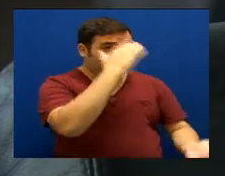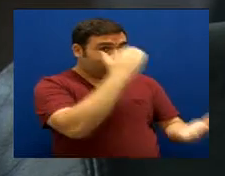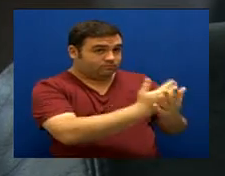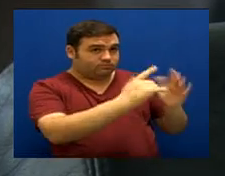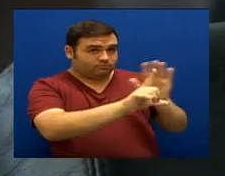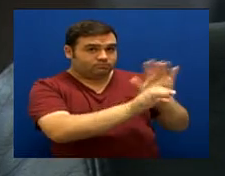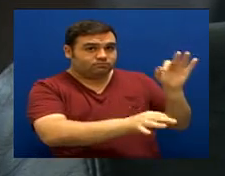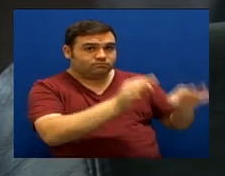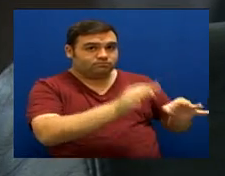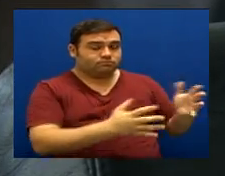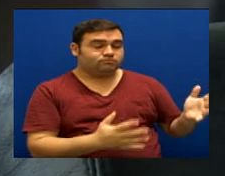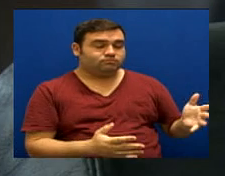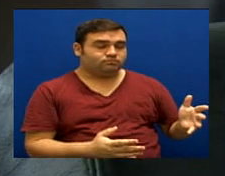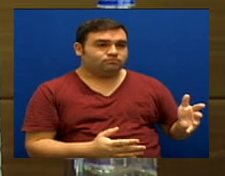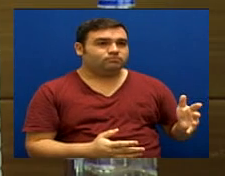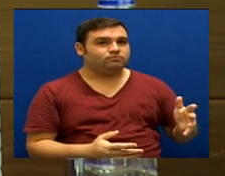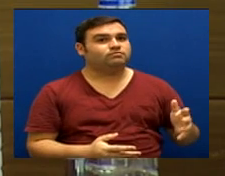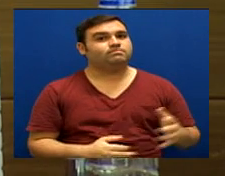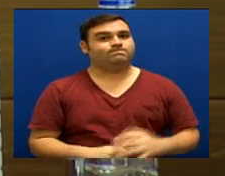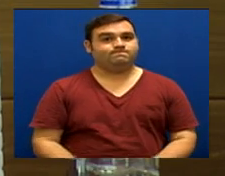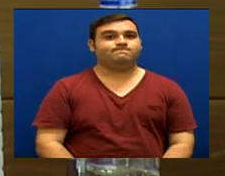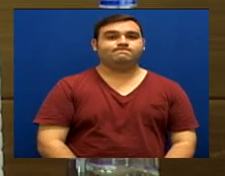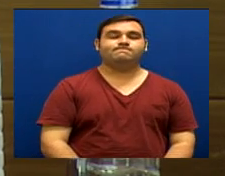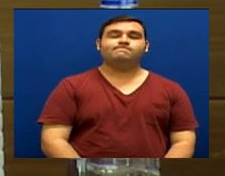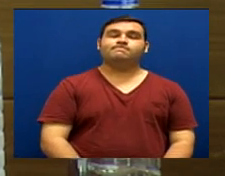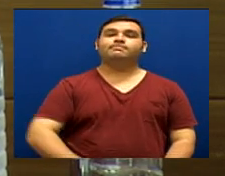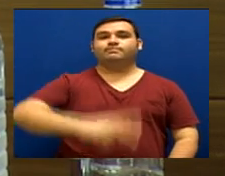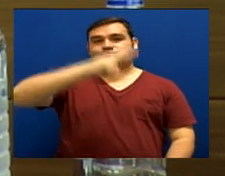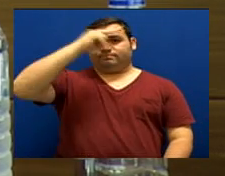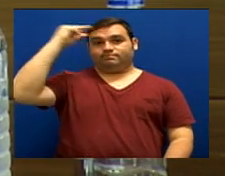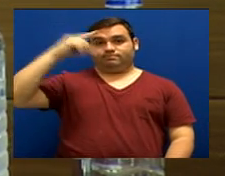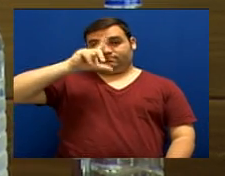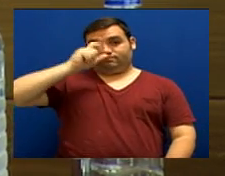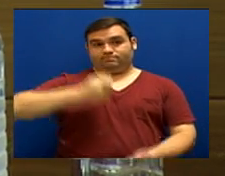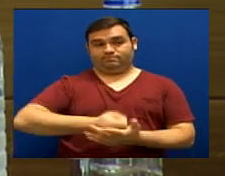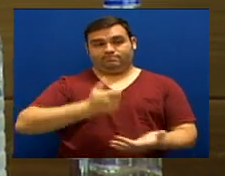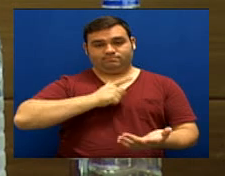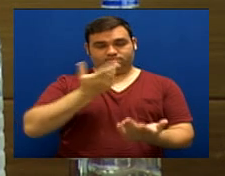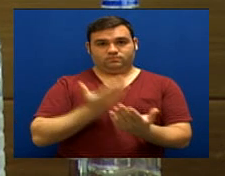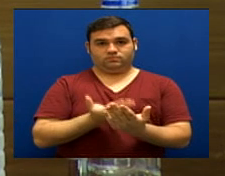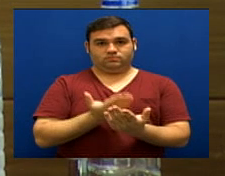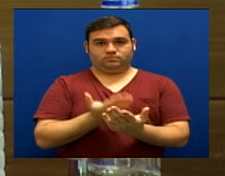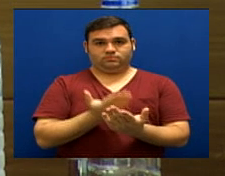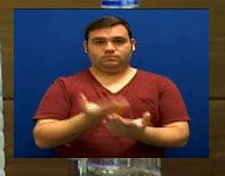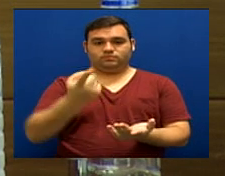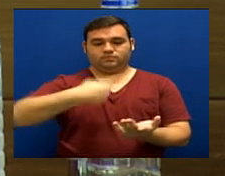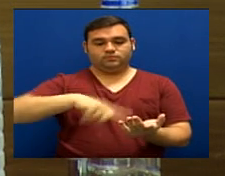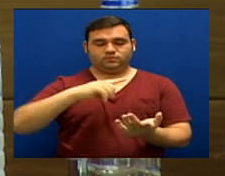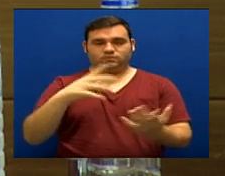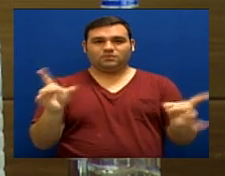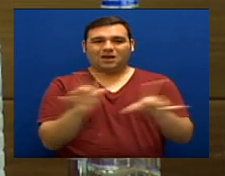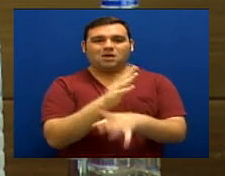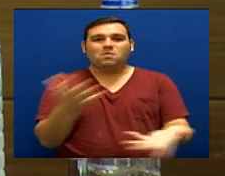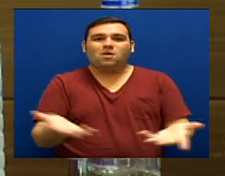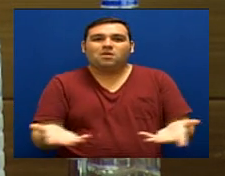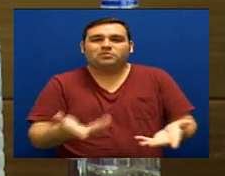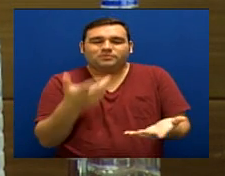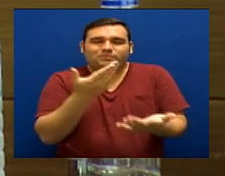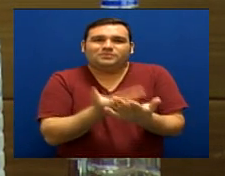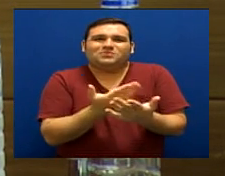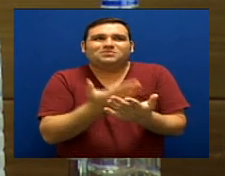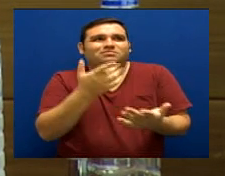judicial é é um é um o prefeito nos determinou um estudo eu nós terminamos esse estudo